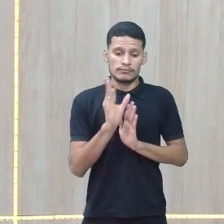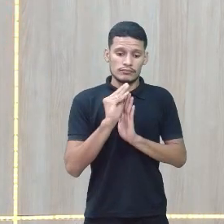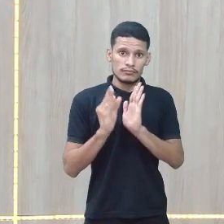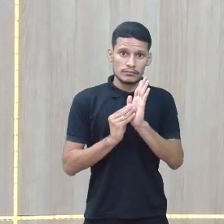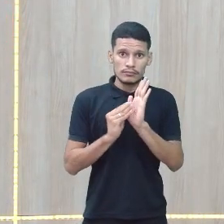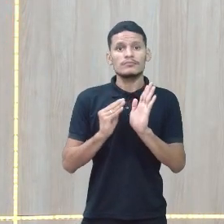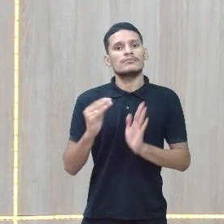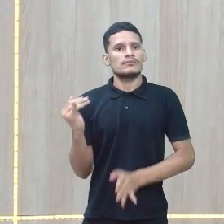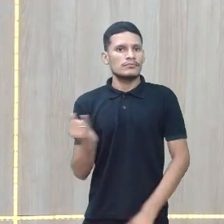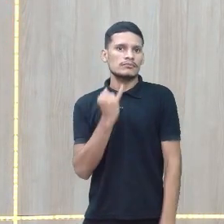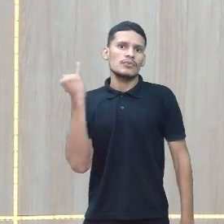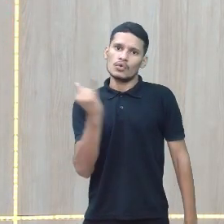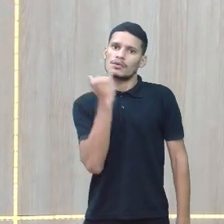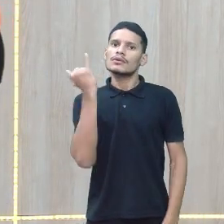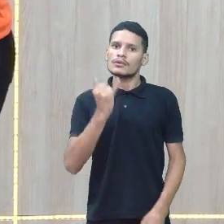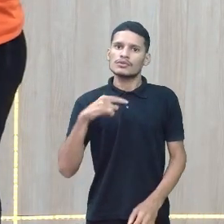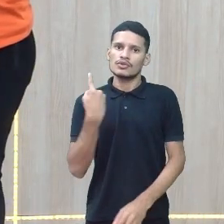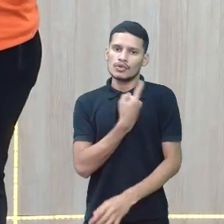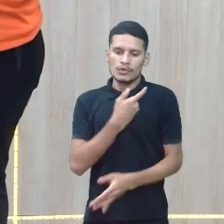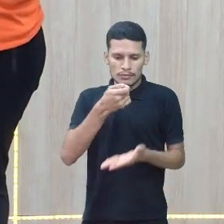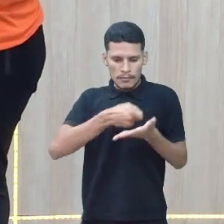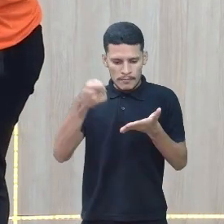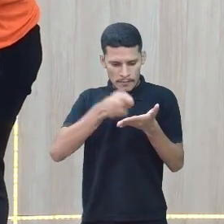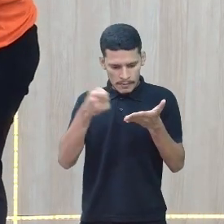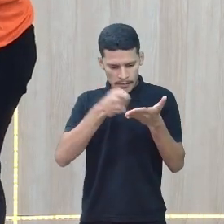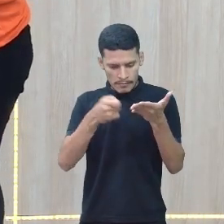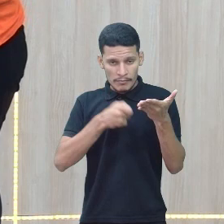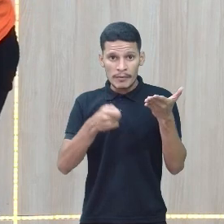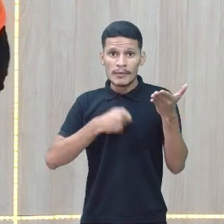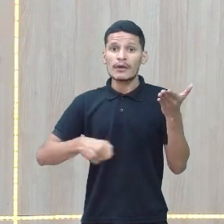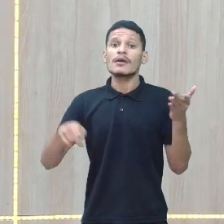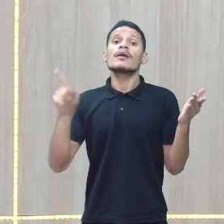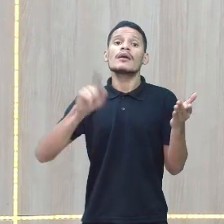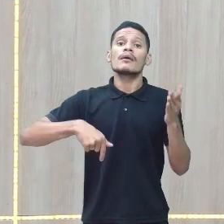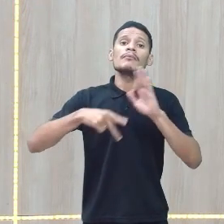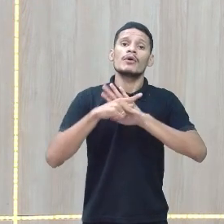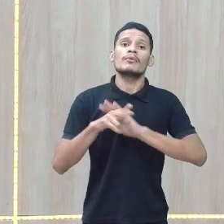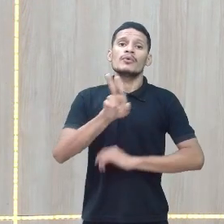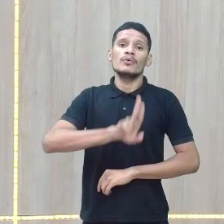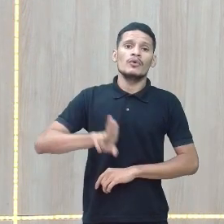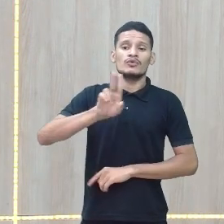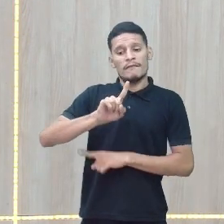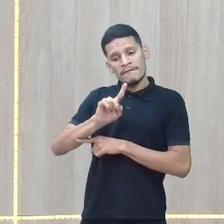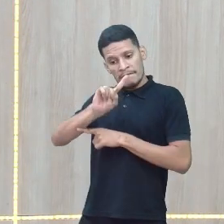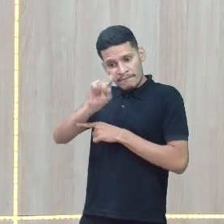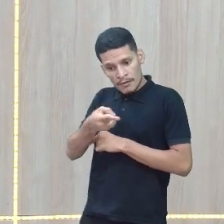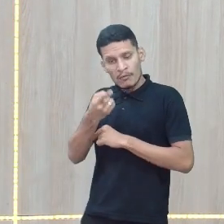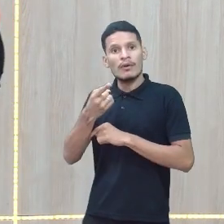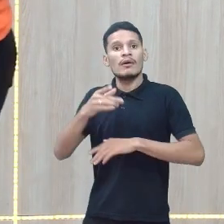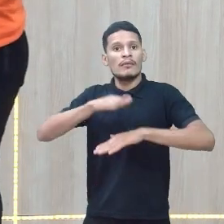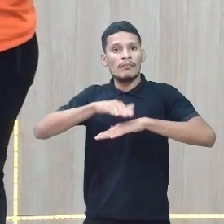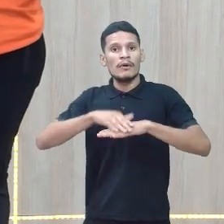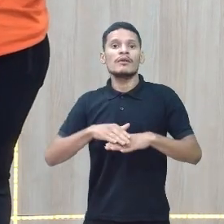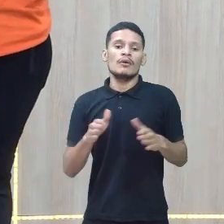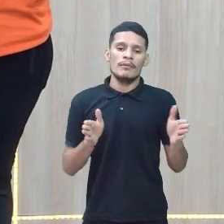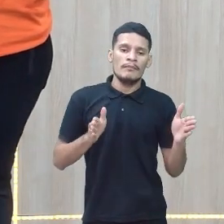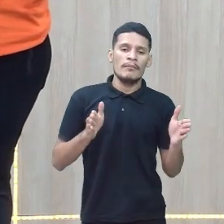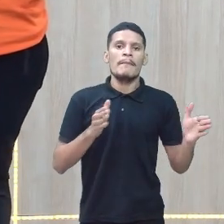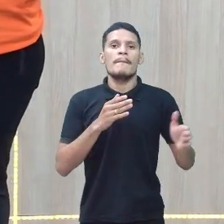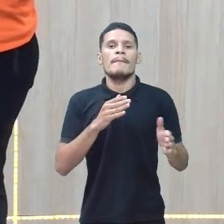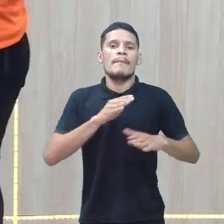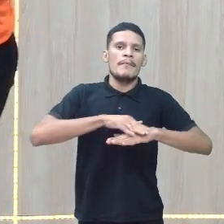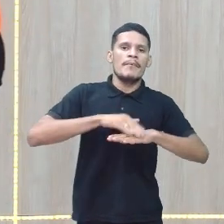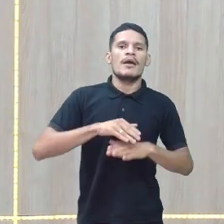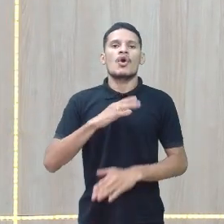conteúdo muito importante para a nossa escrita, que é o uso da vírgula nos períodos compostos.